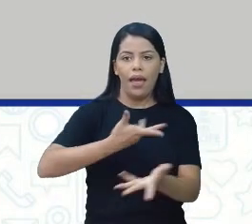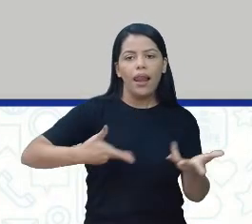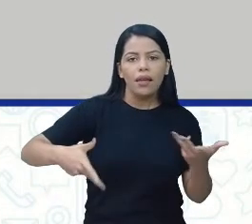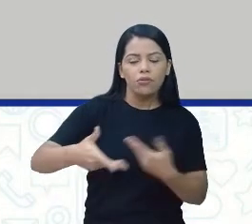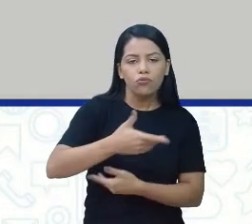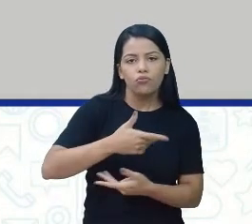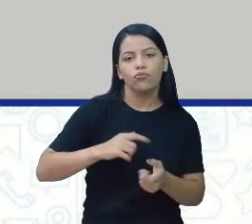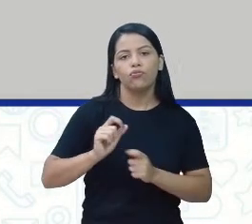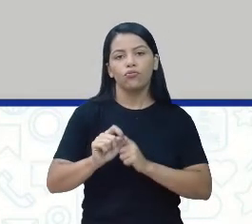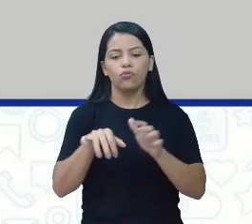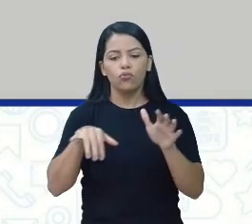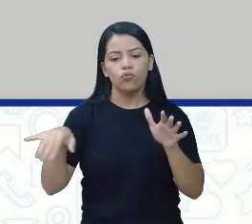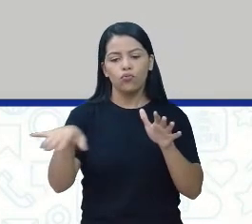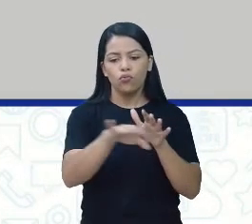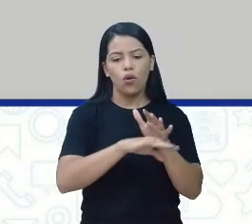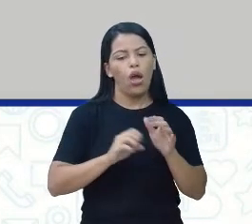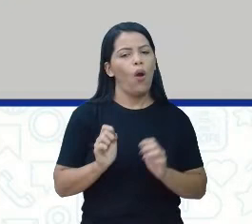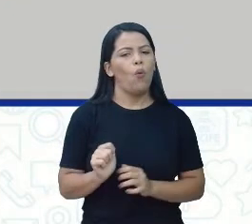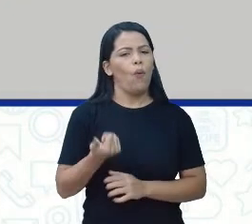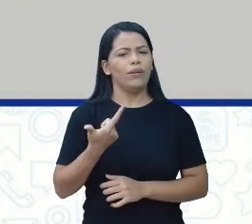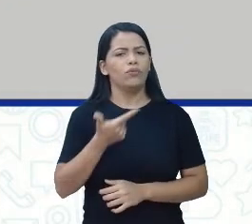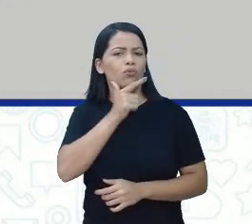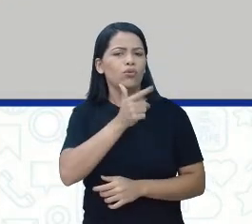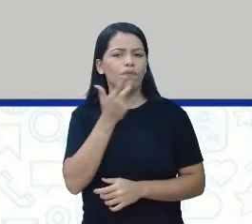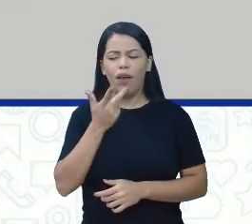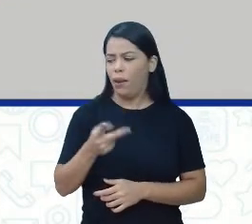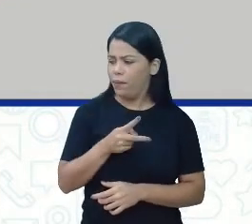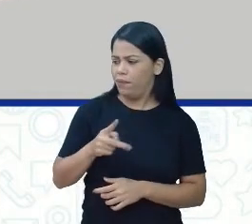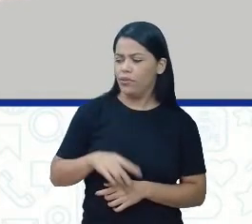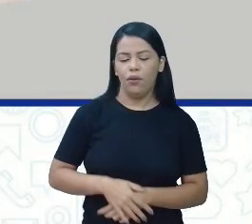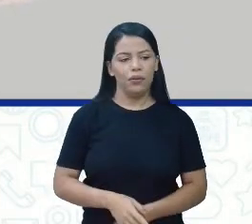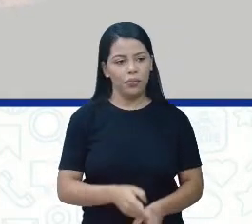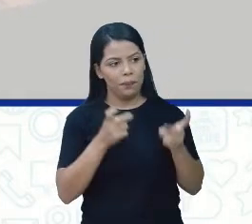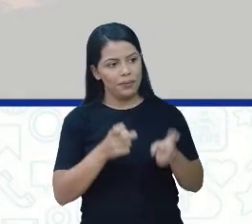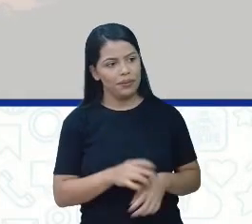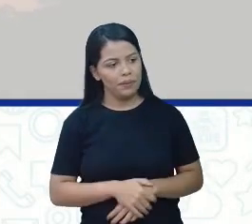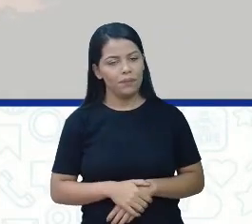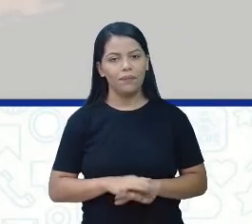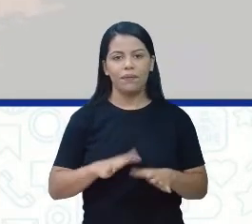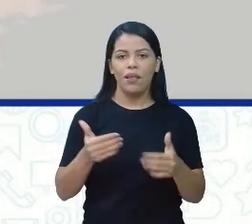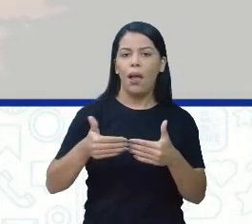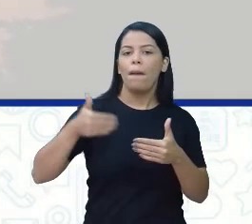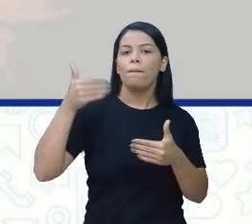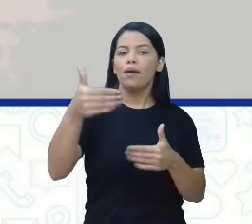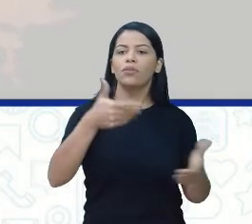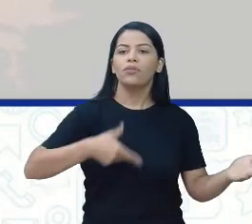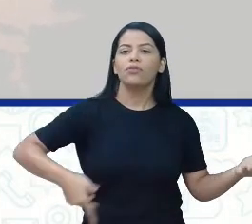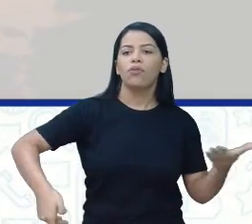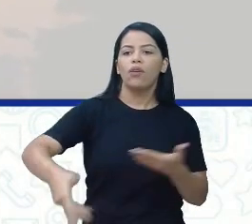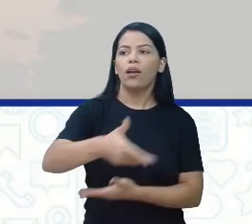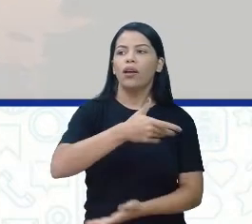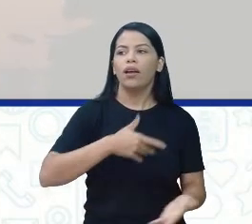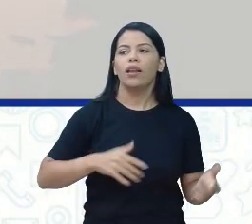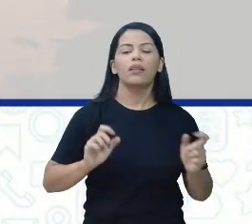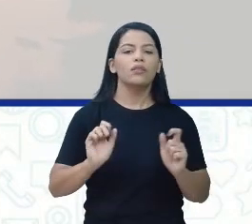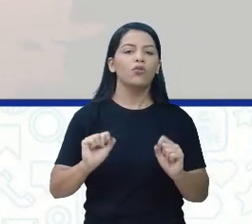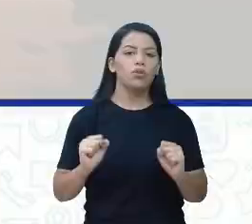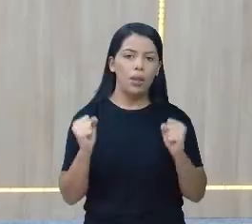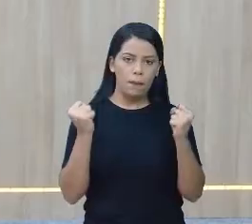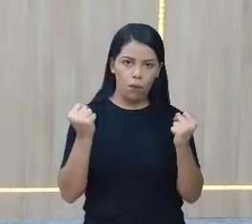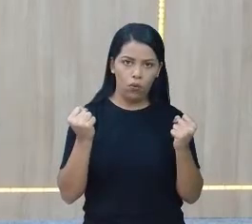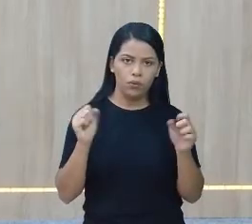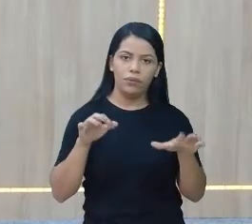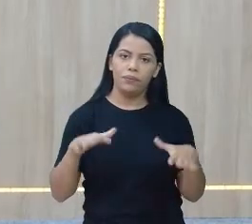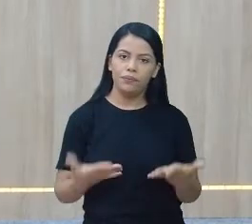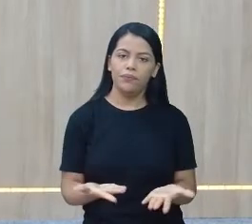relaciona ao espaço apropriado, quase que não sai, professor, e delimitado a partir de uma relação de poder. Então, quando a gente está